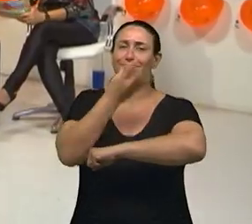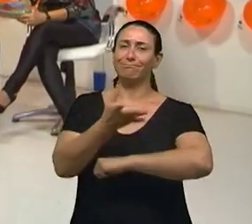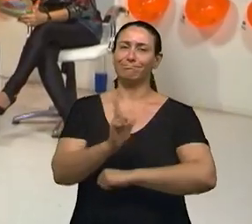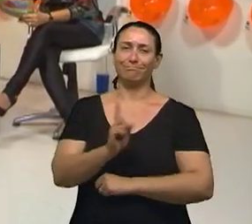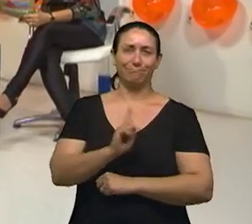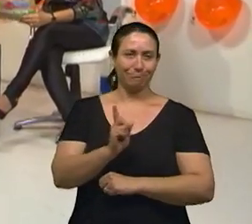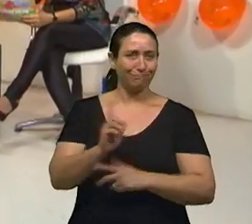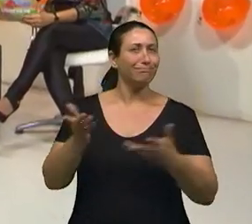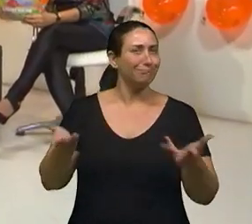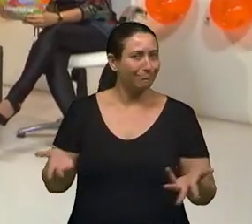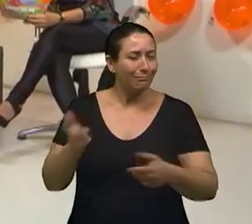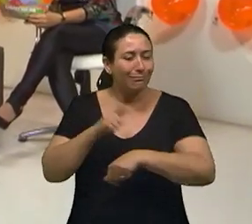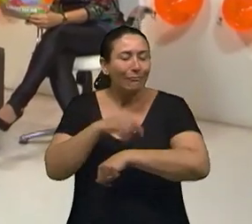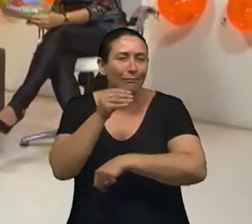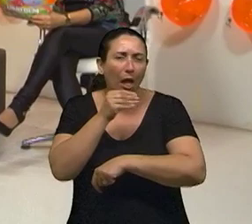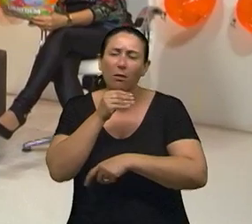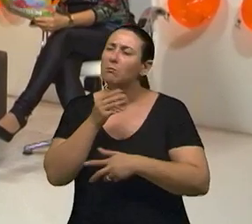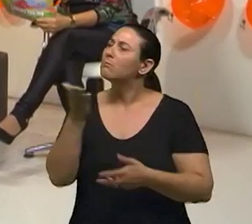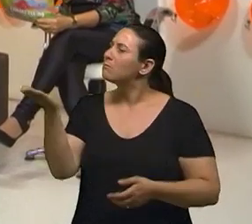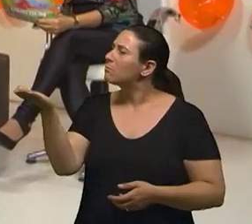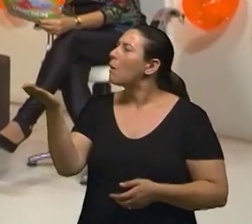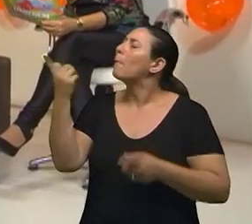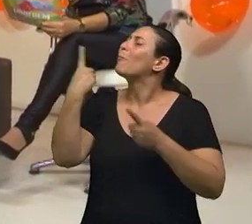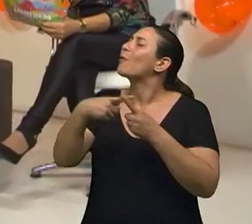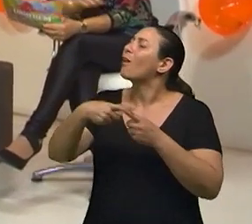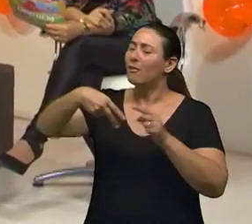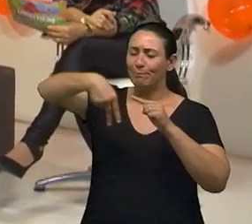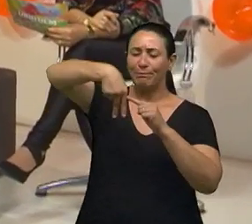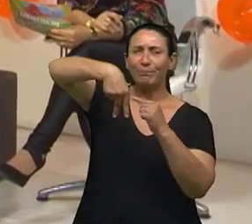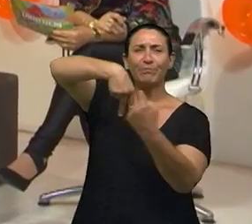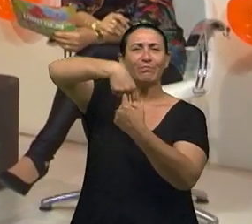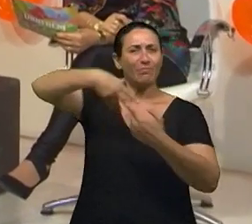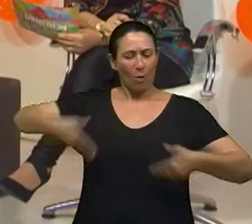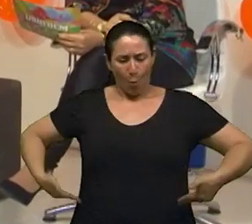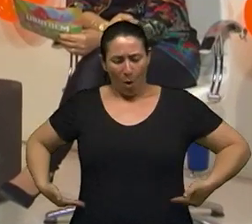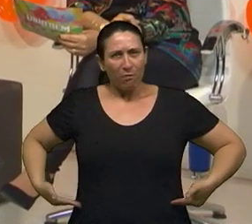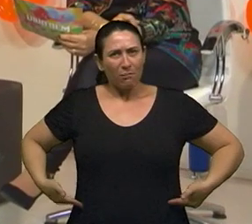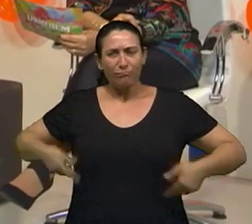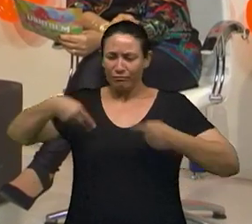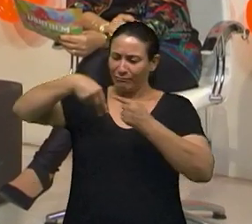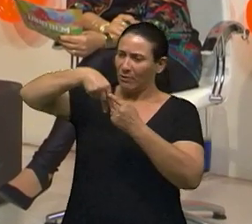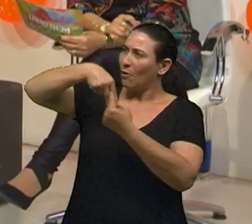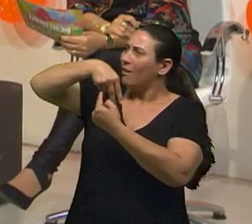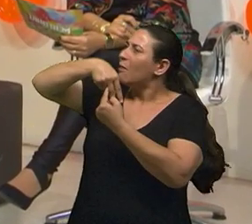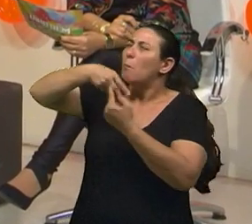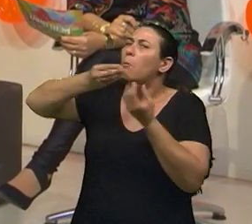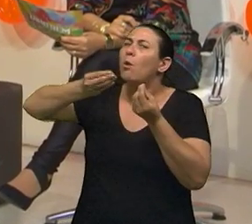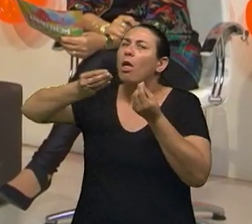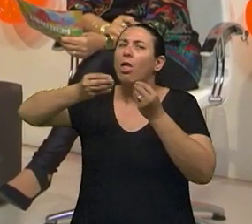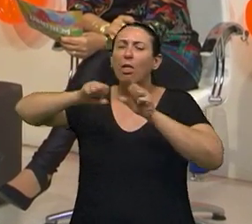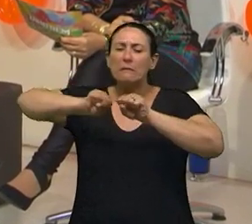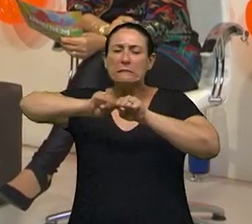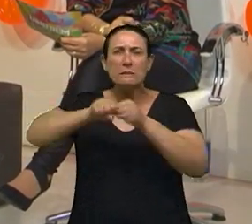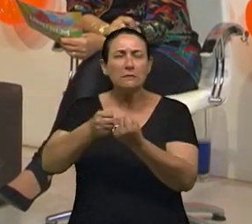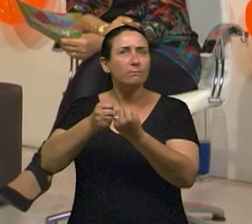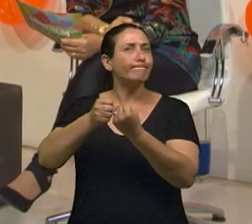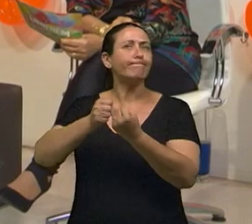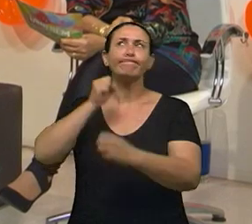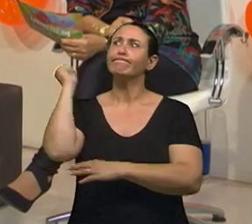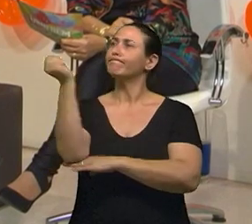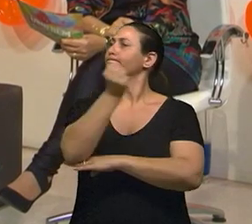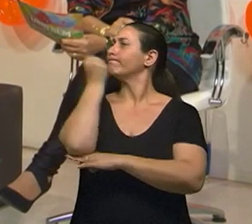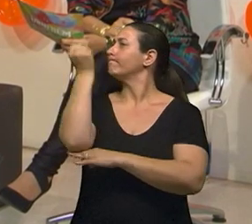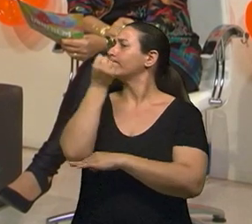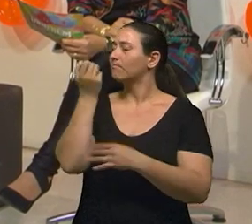tão séria a fratura no no quadril pros idosos bom tem duas fraturas muito importantes que acontecem A partir